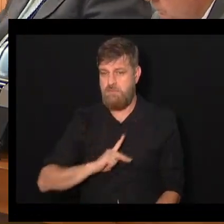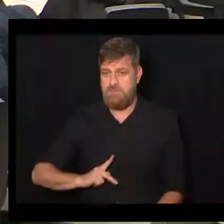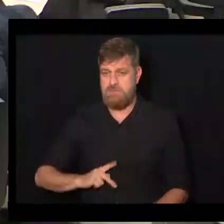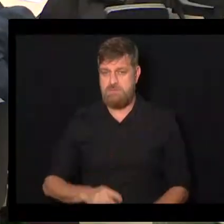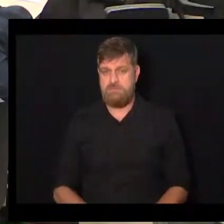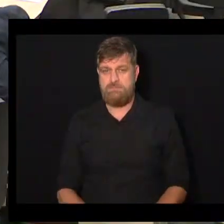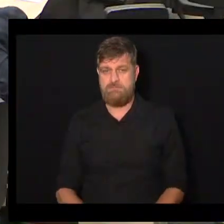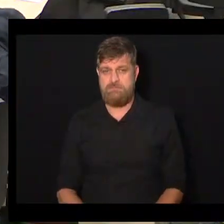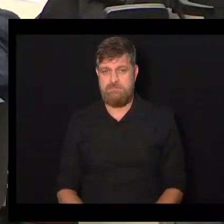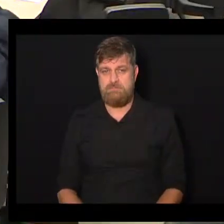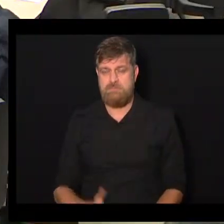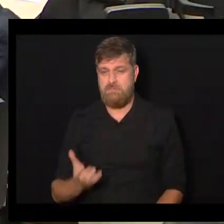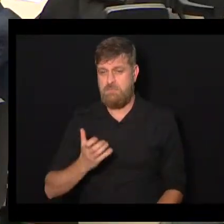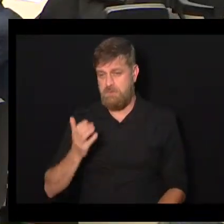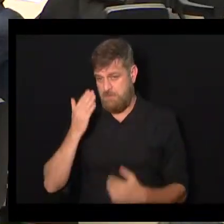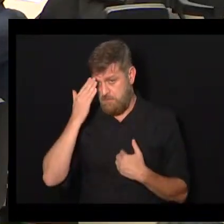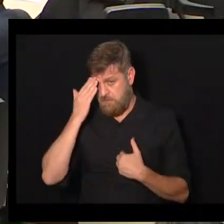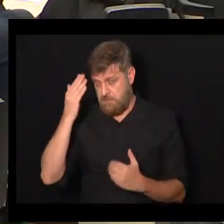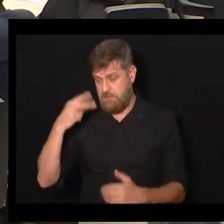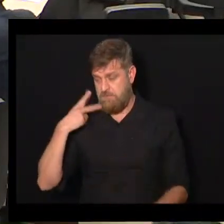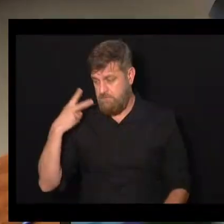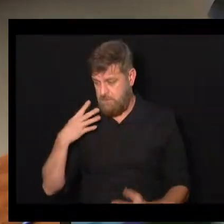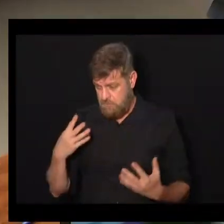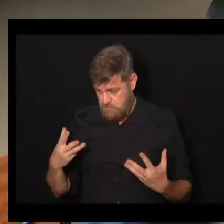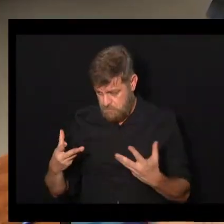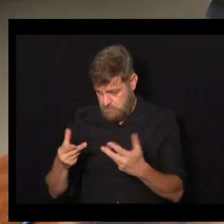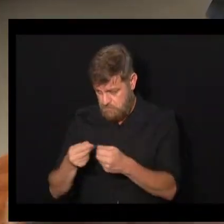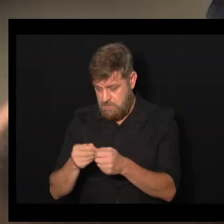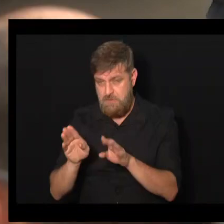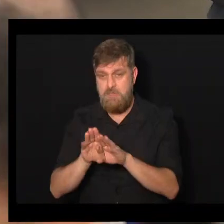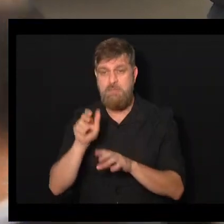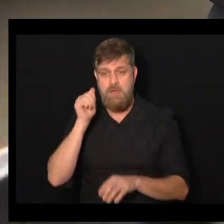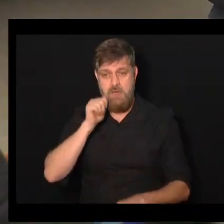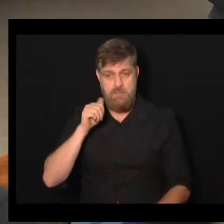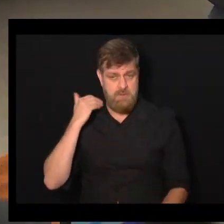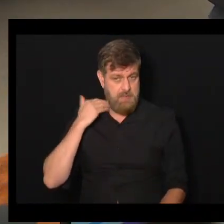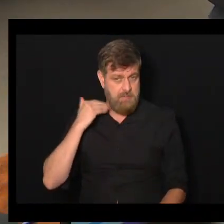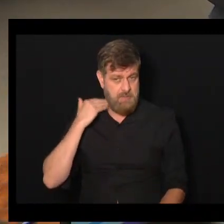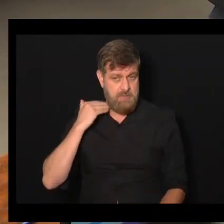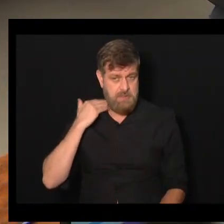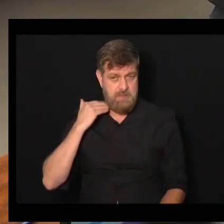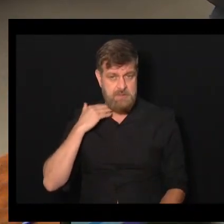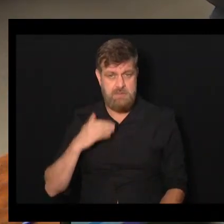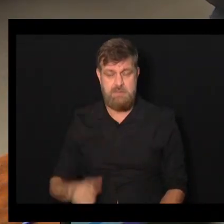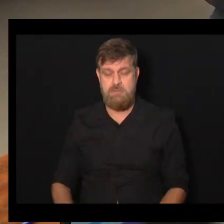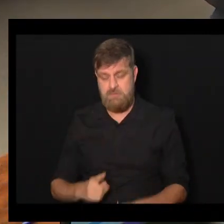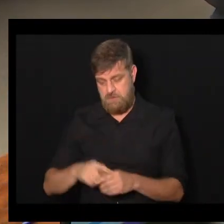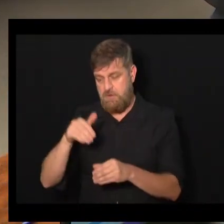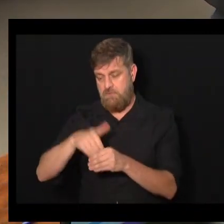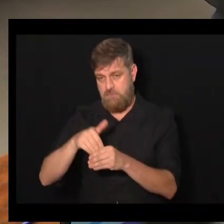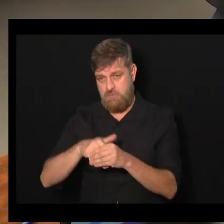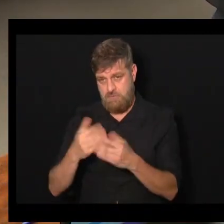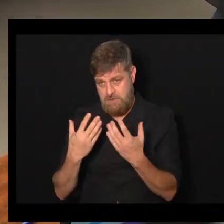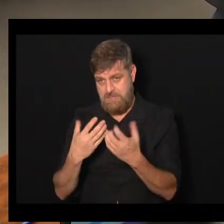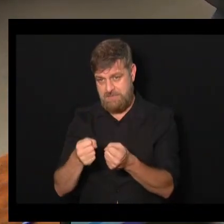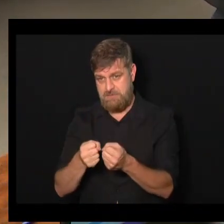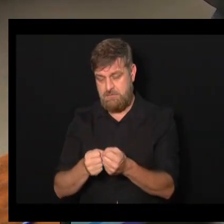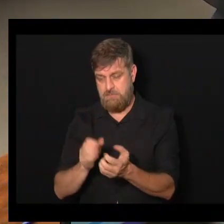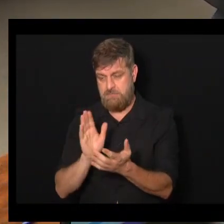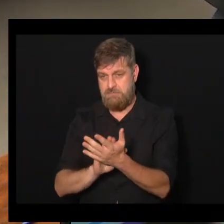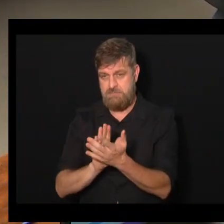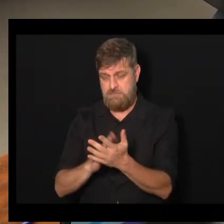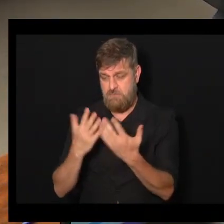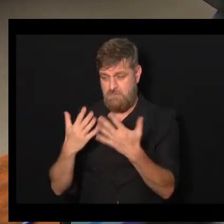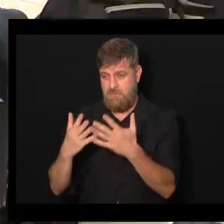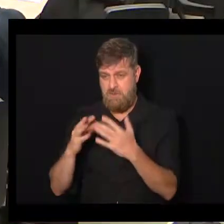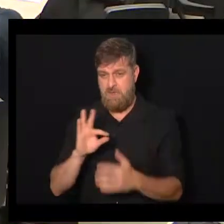vereador. Queria agradecer aos nobres vereadores e à vereadora Mariana Conte por essa justa homenagem ao cabo da